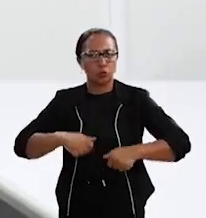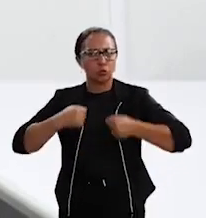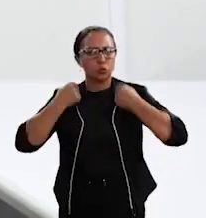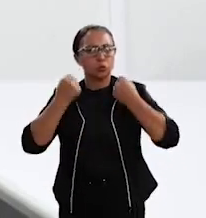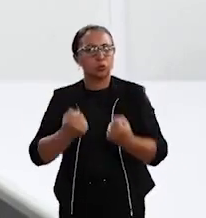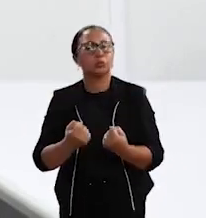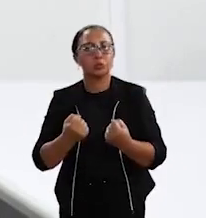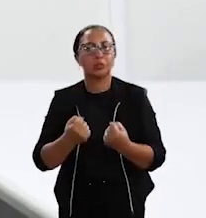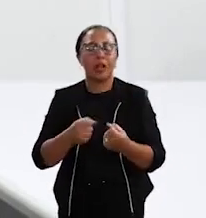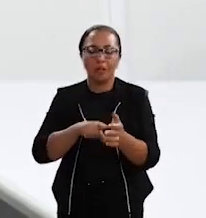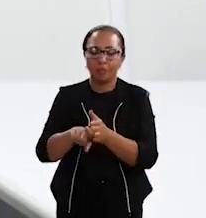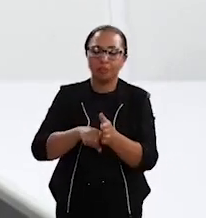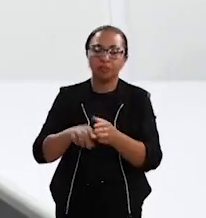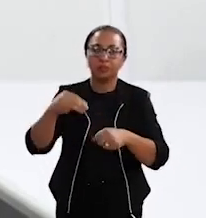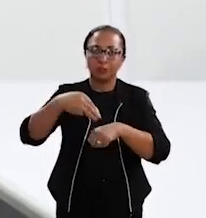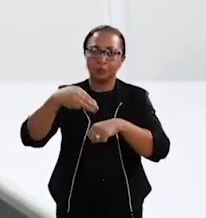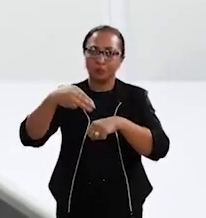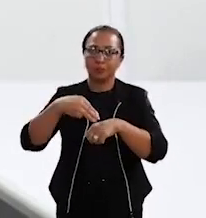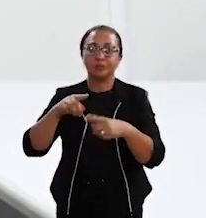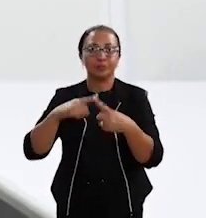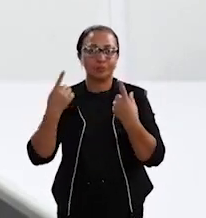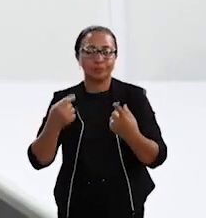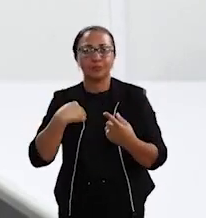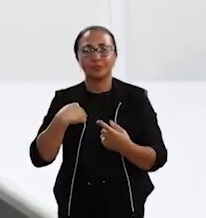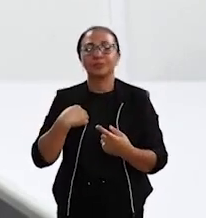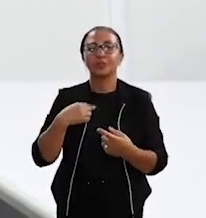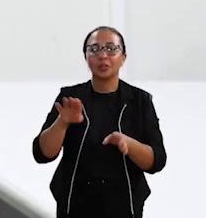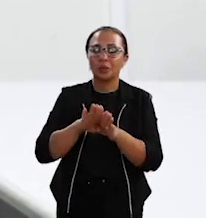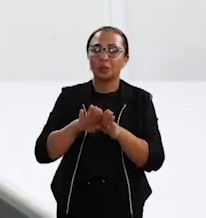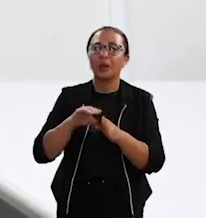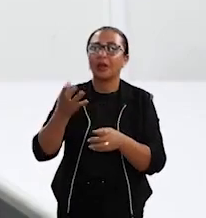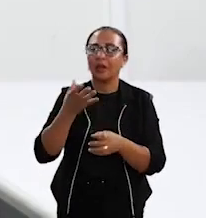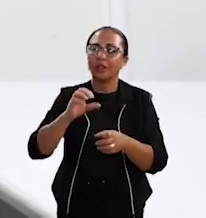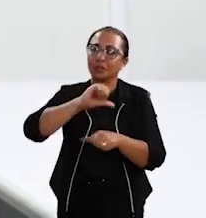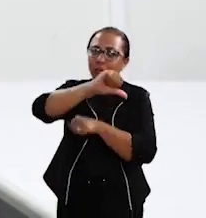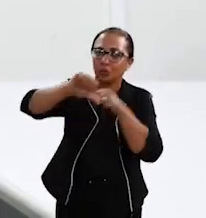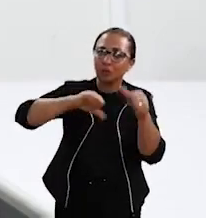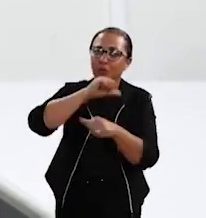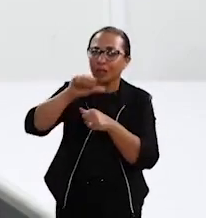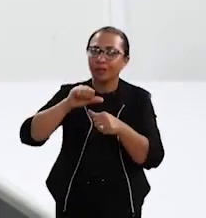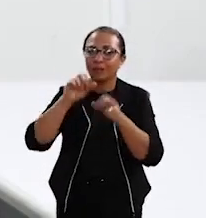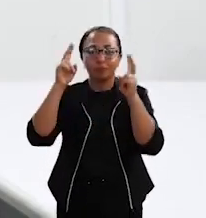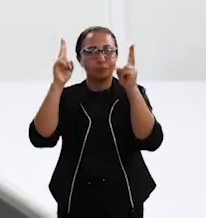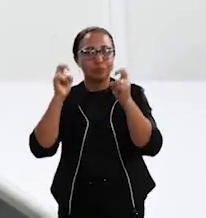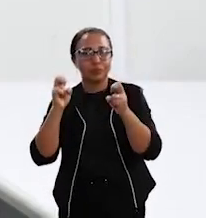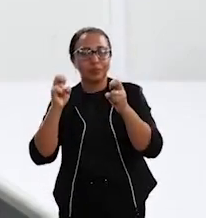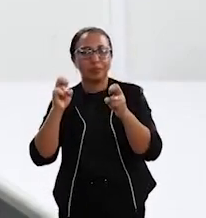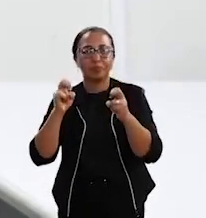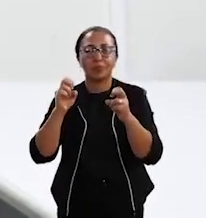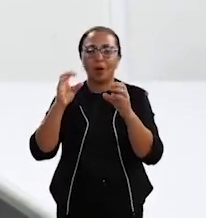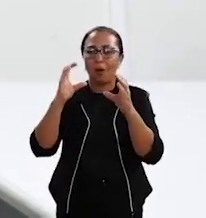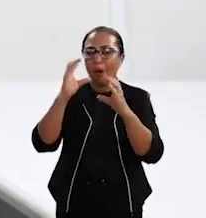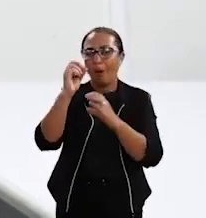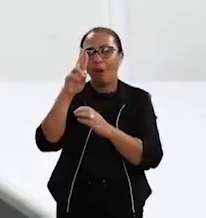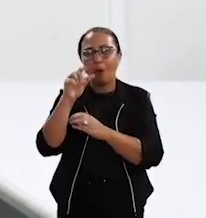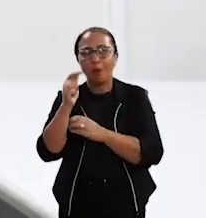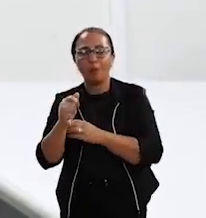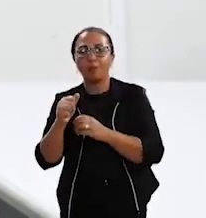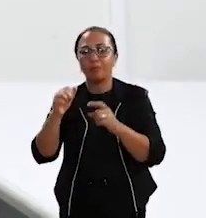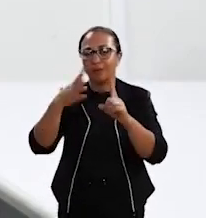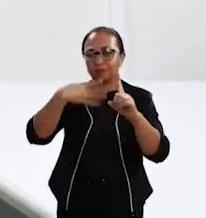de militância na pesquisa do mestrado, mas eu resolvi trocar o corpus